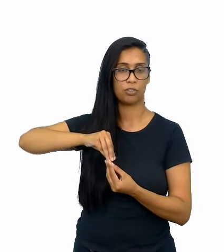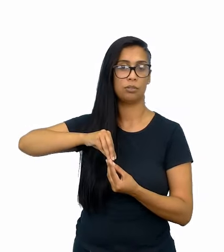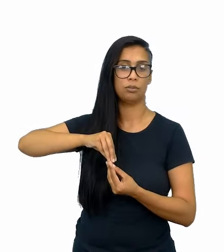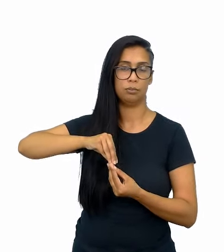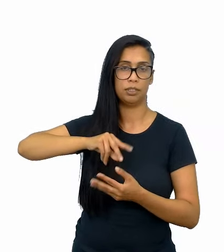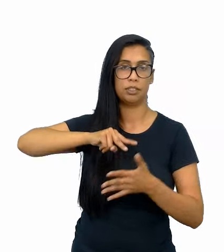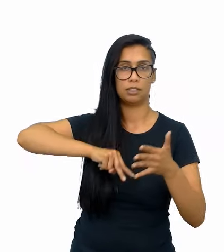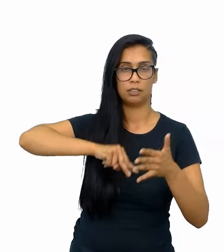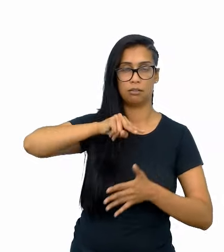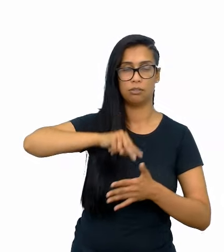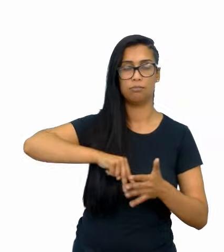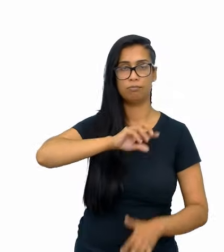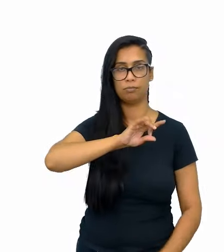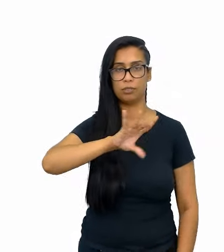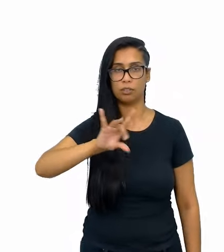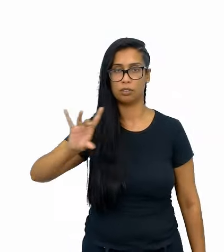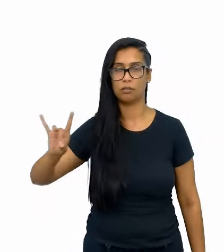com o objetivo de